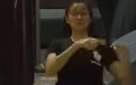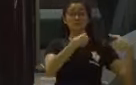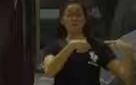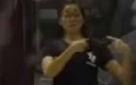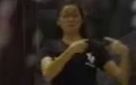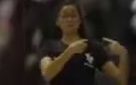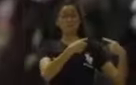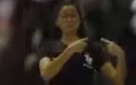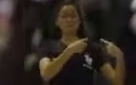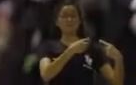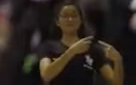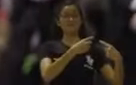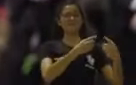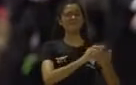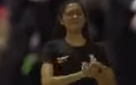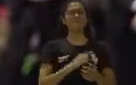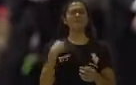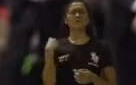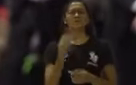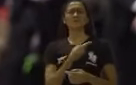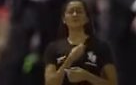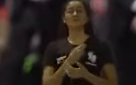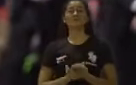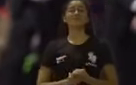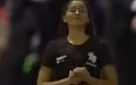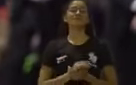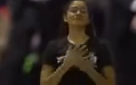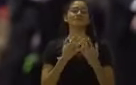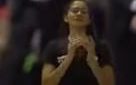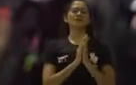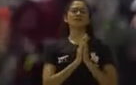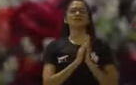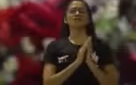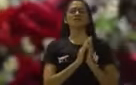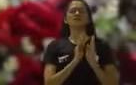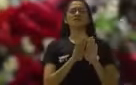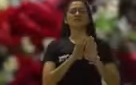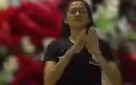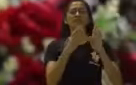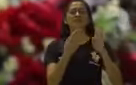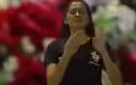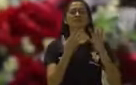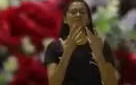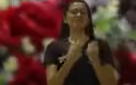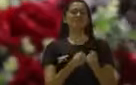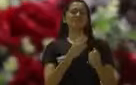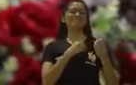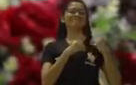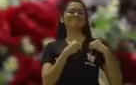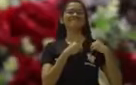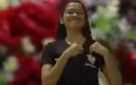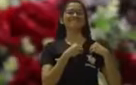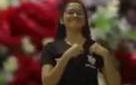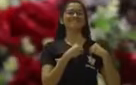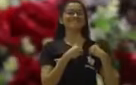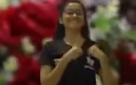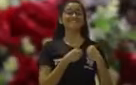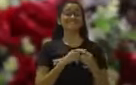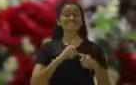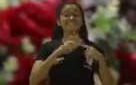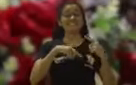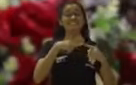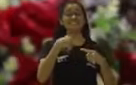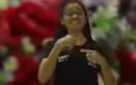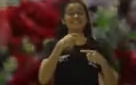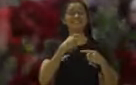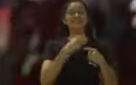ele apenas tenta. Somos nós que abrimos as portas e damos legalidade. E depois que